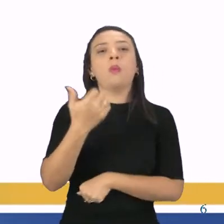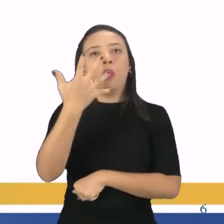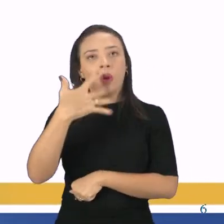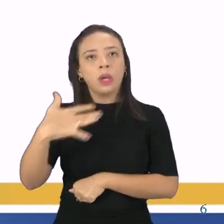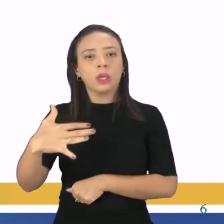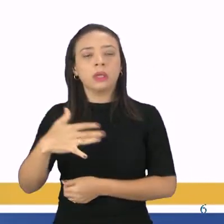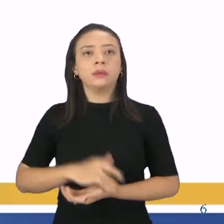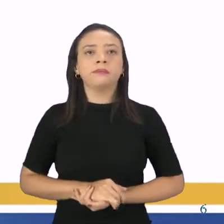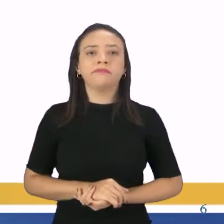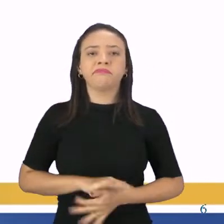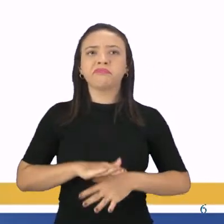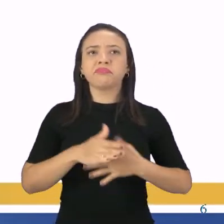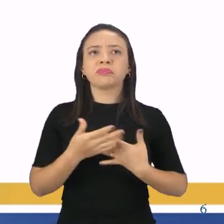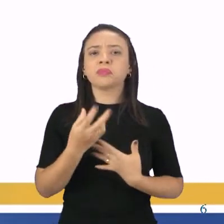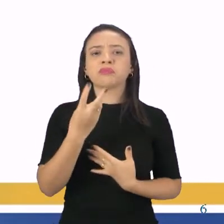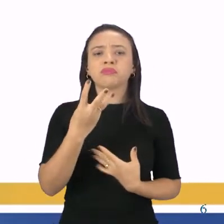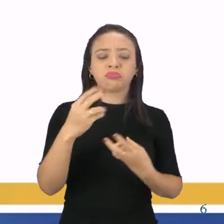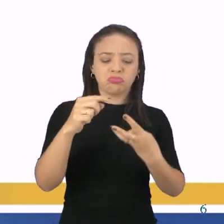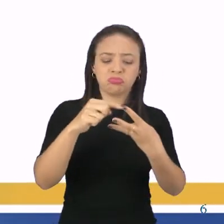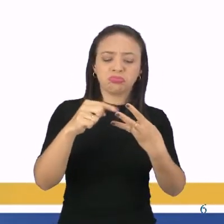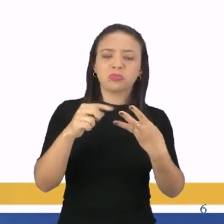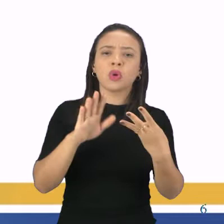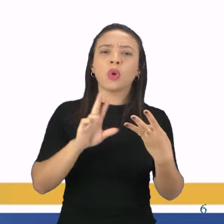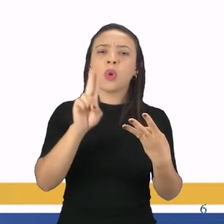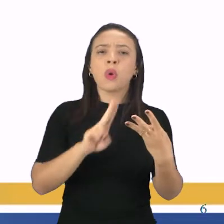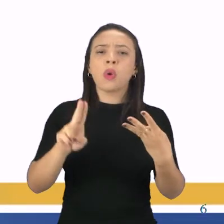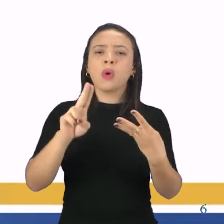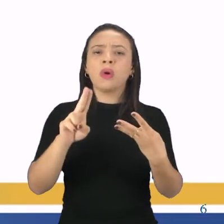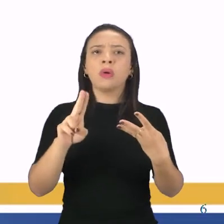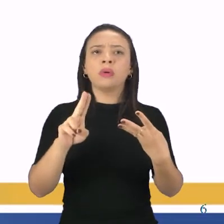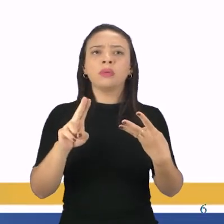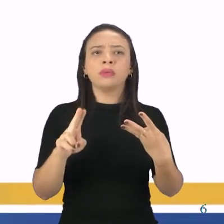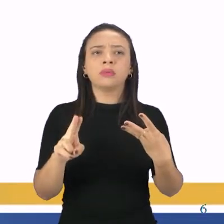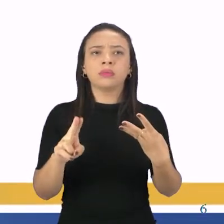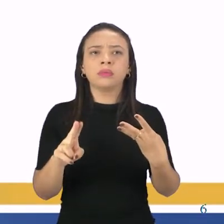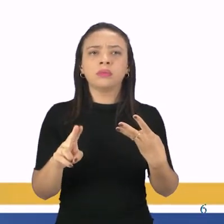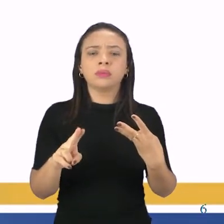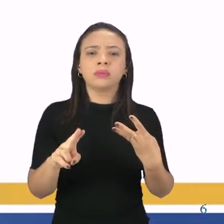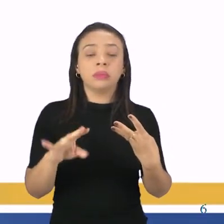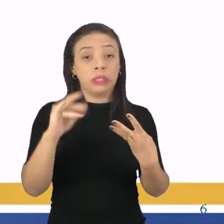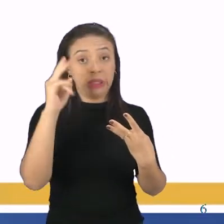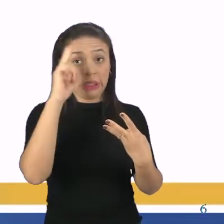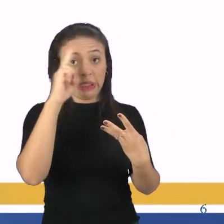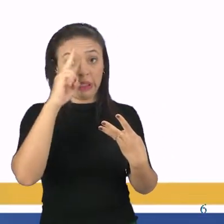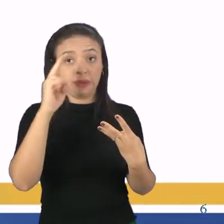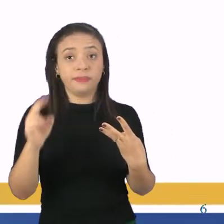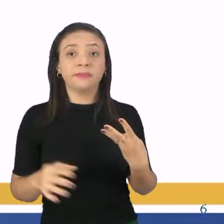sei qual das três conjugações do verbo to be eu vou usar? Se eu vou usar o am, o are ou o is? Lembra?